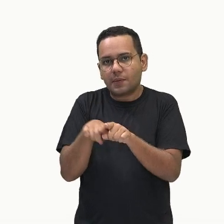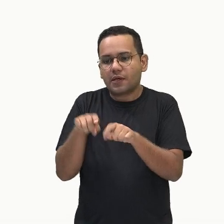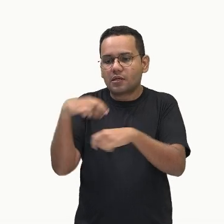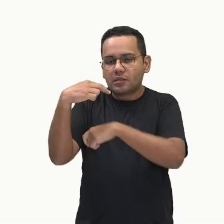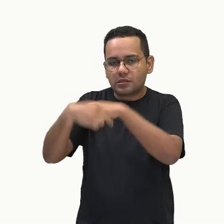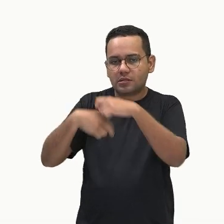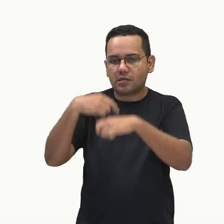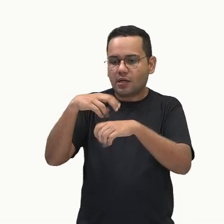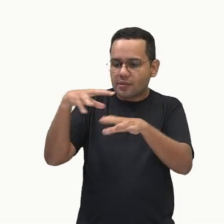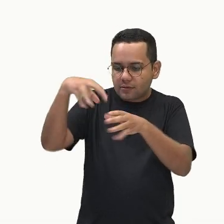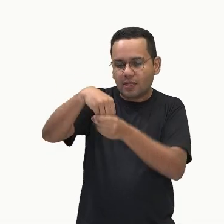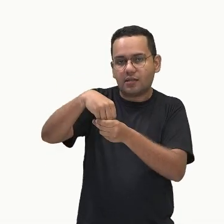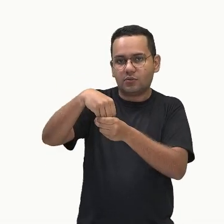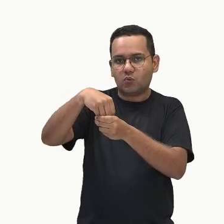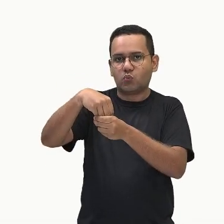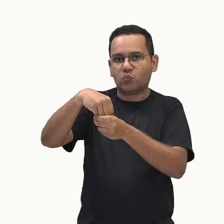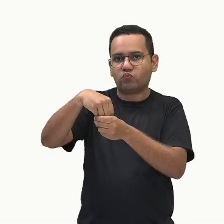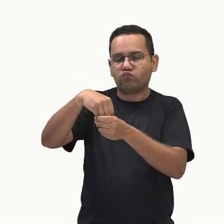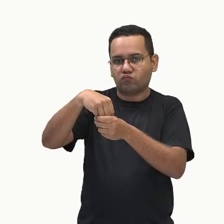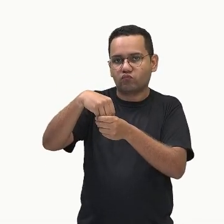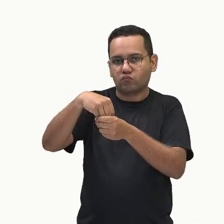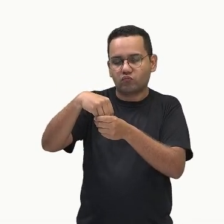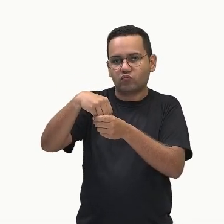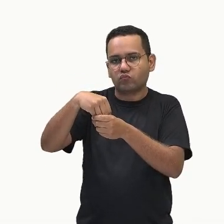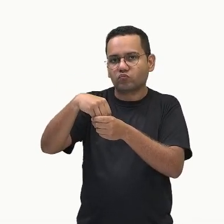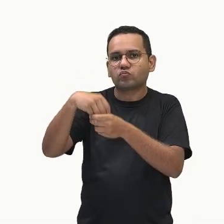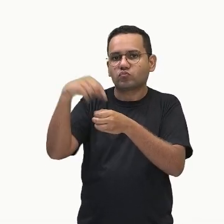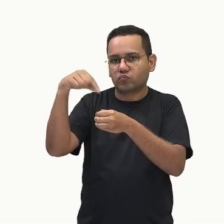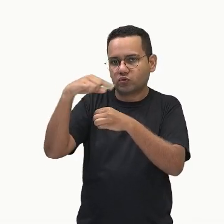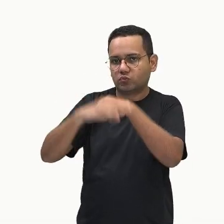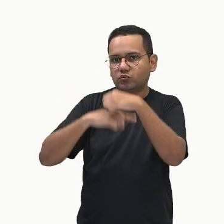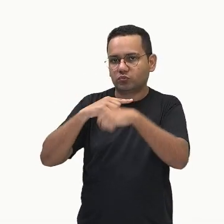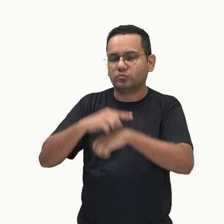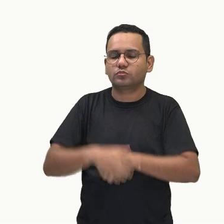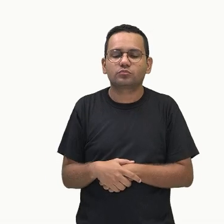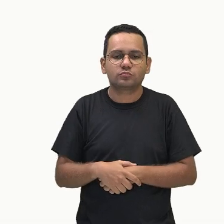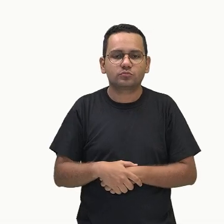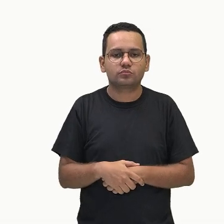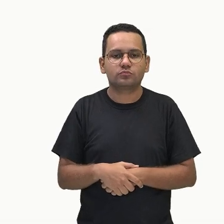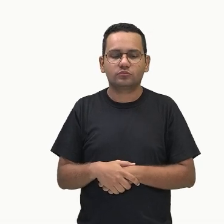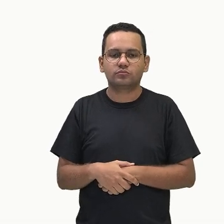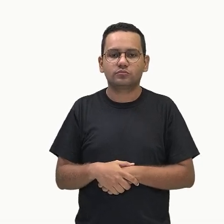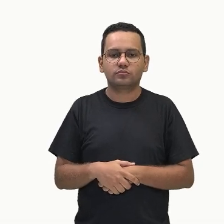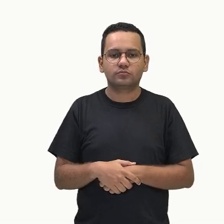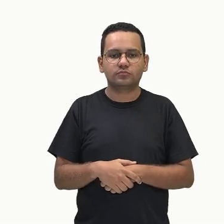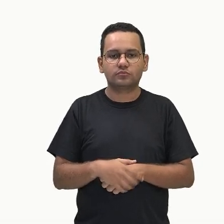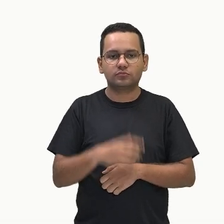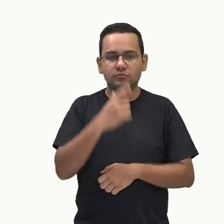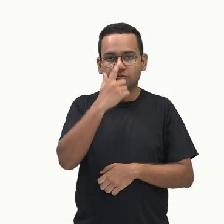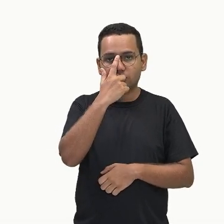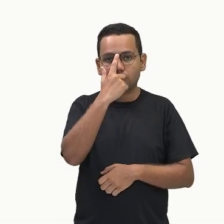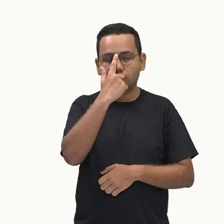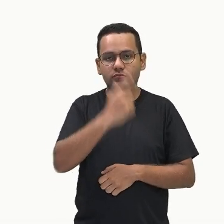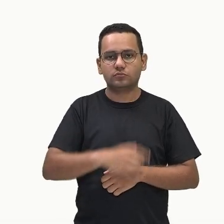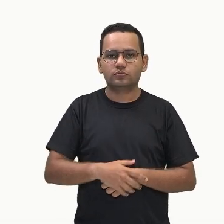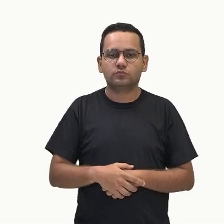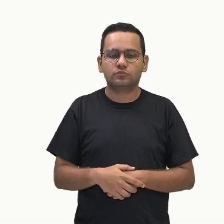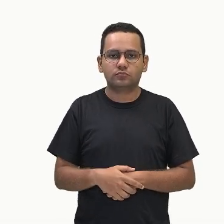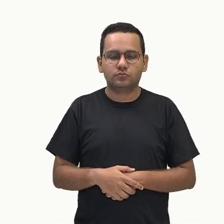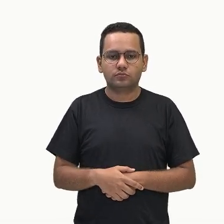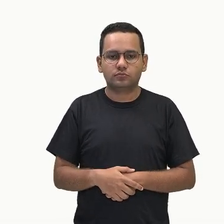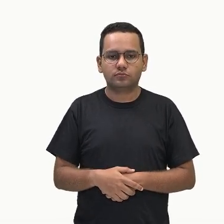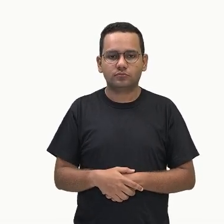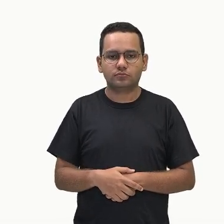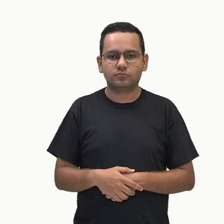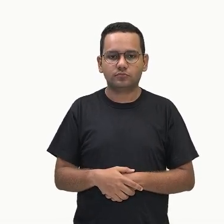no núcleo atômico, certo? E aí nós temos